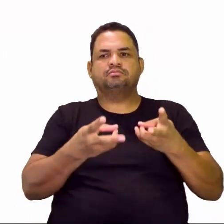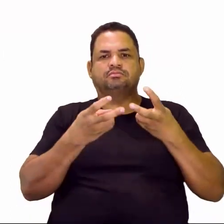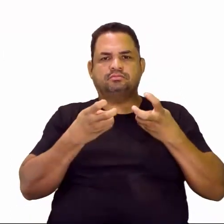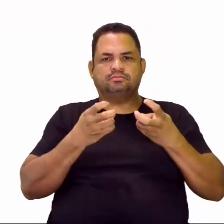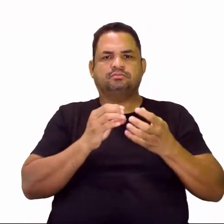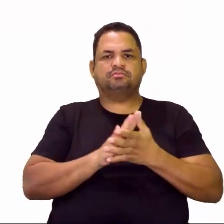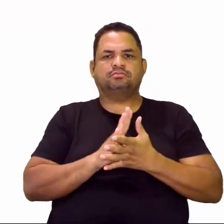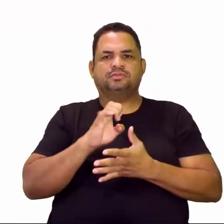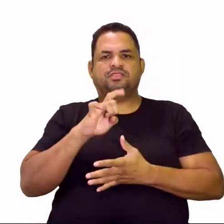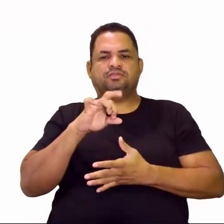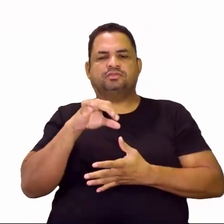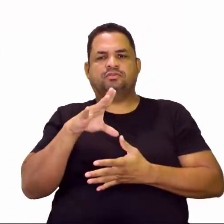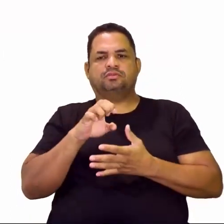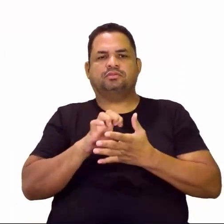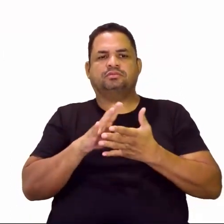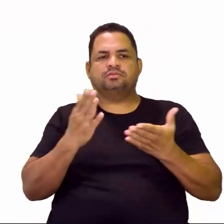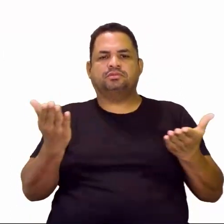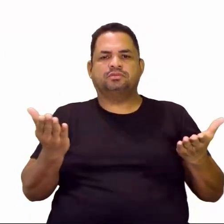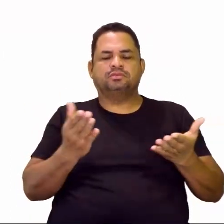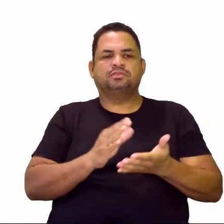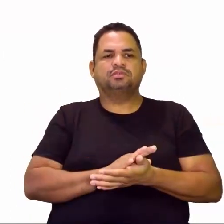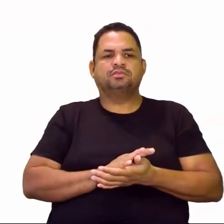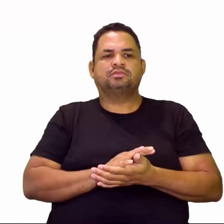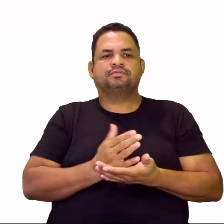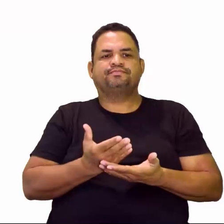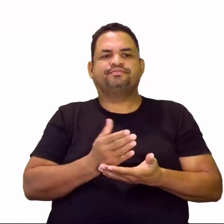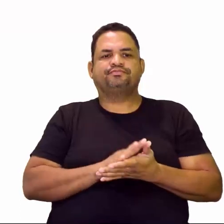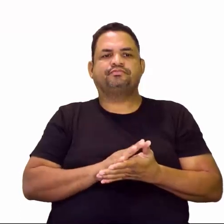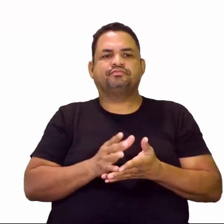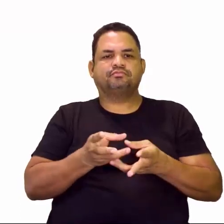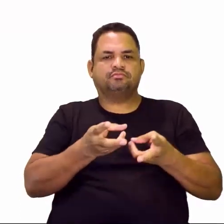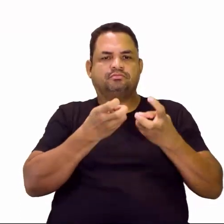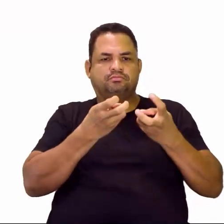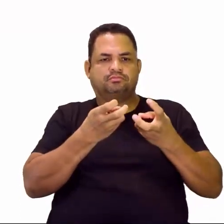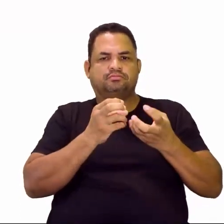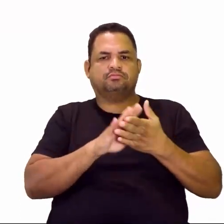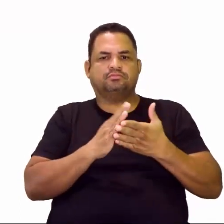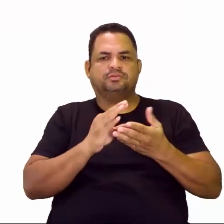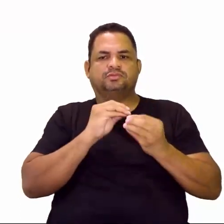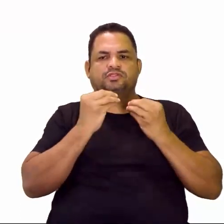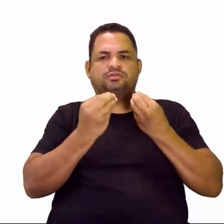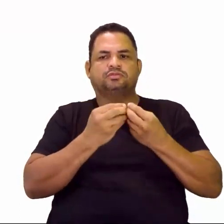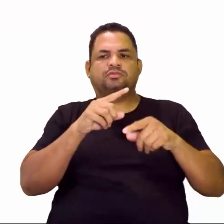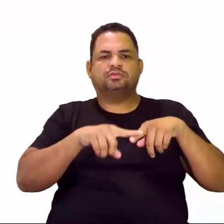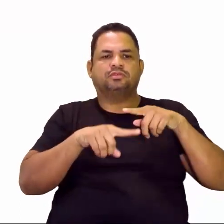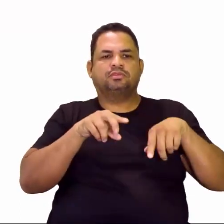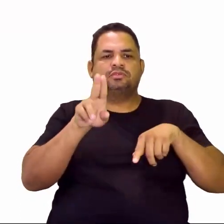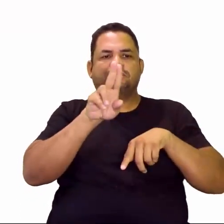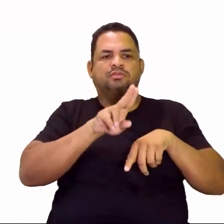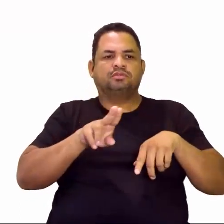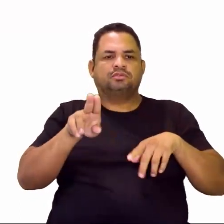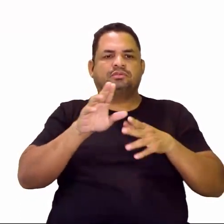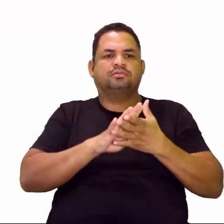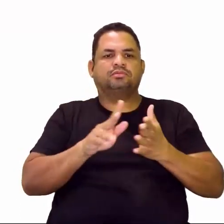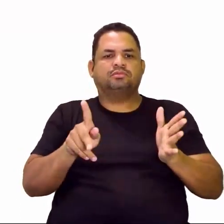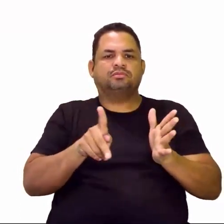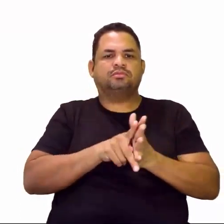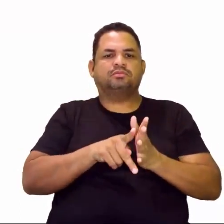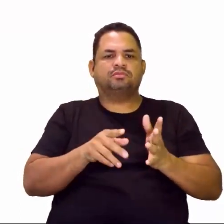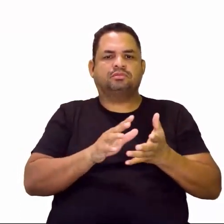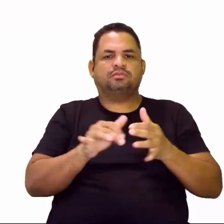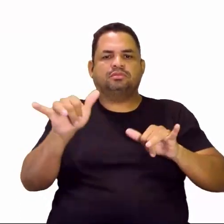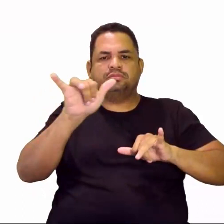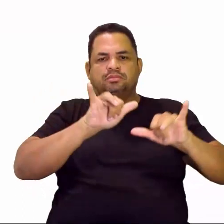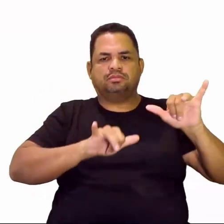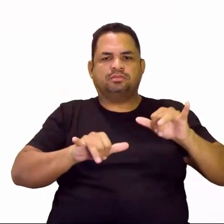extração por solvente, ela consiste em extrair uma ou mais substâncias de um material utilizando-se uma de